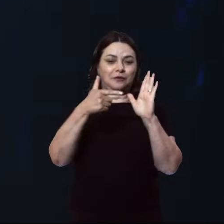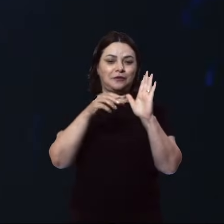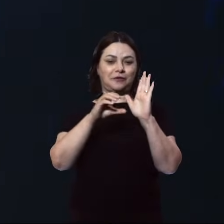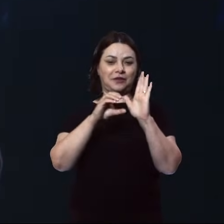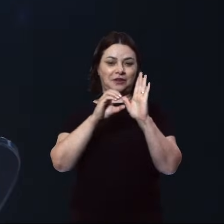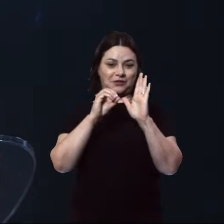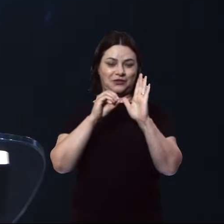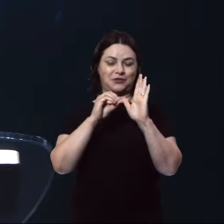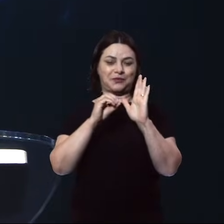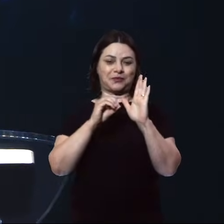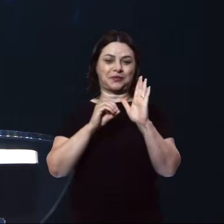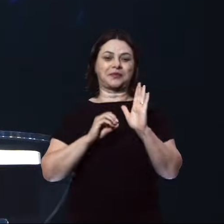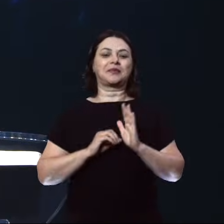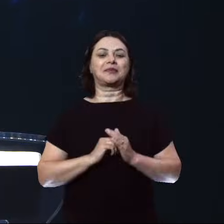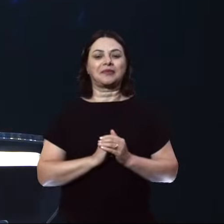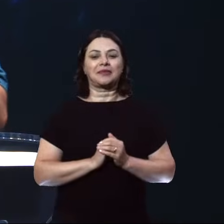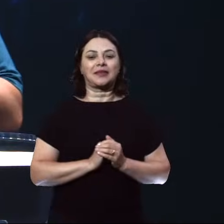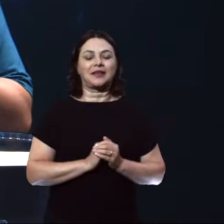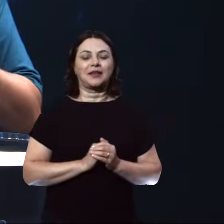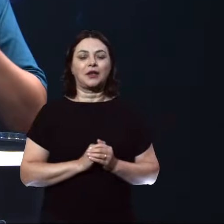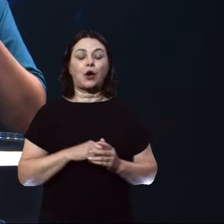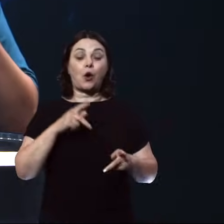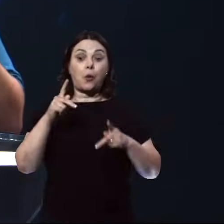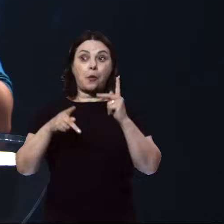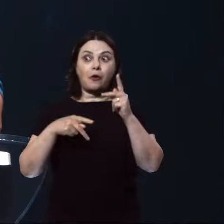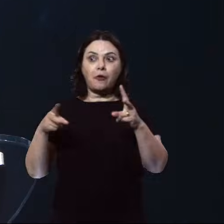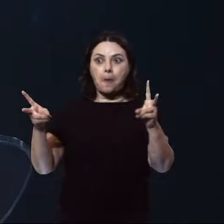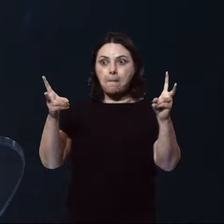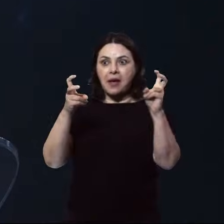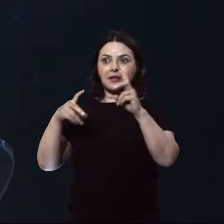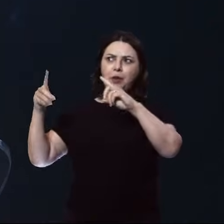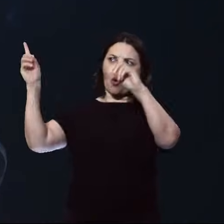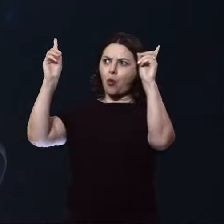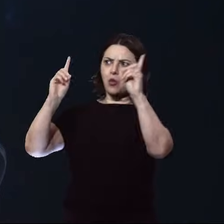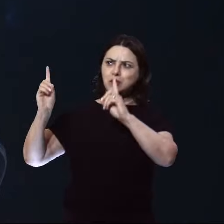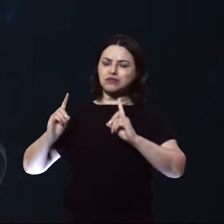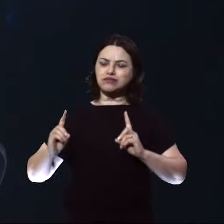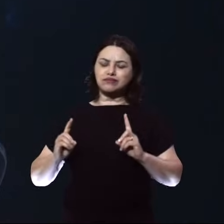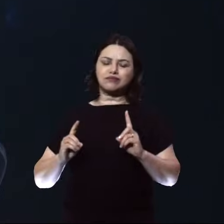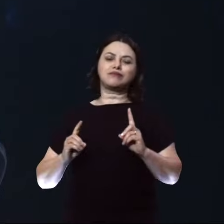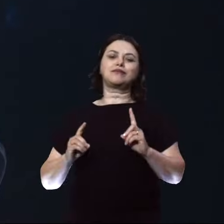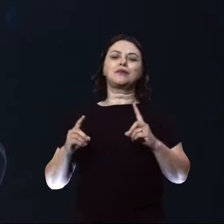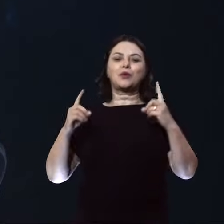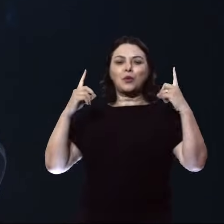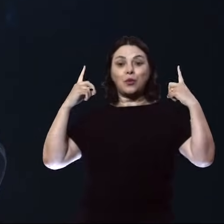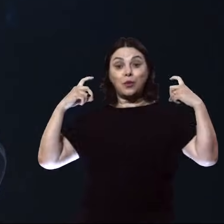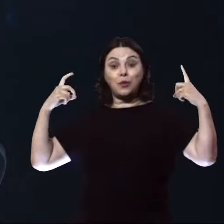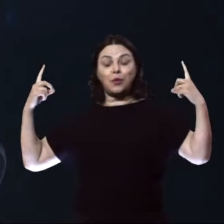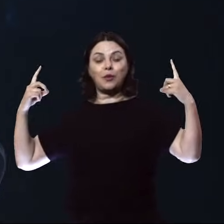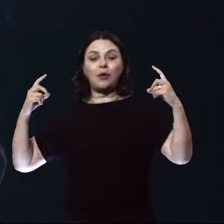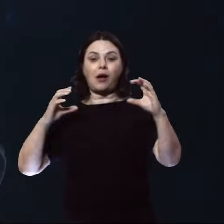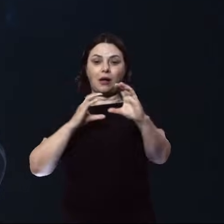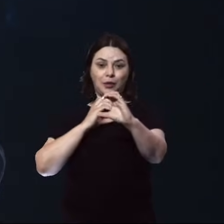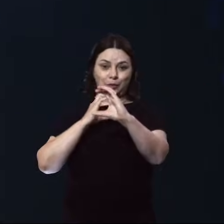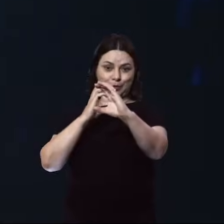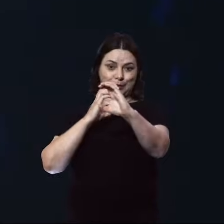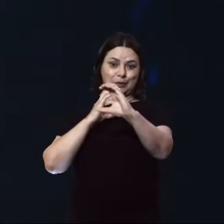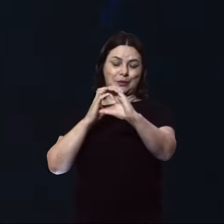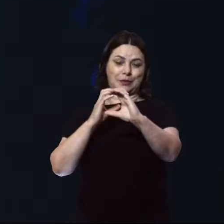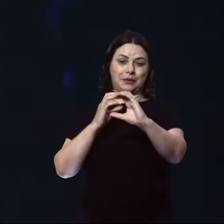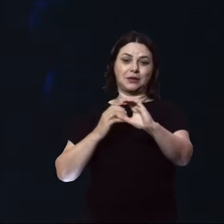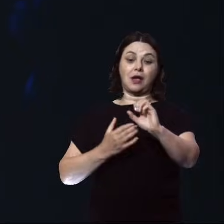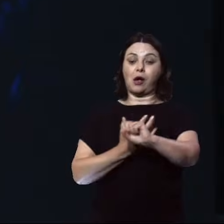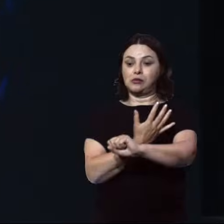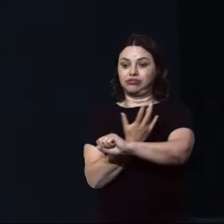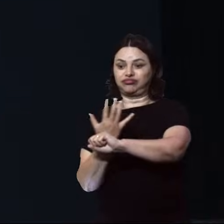o povo presenciou os trovões, os relâmpagos, o som da trombeta e o monte fumegante. Estava saindo